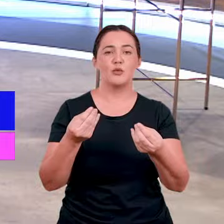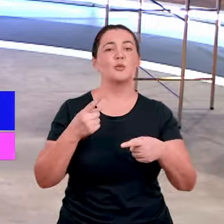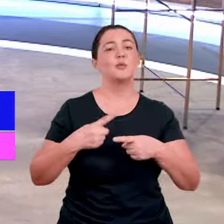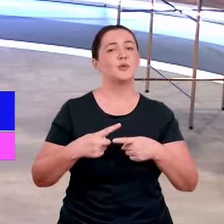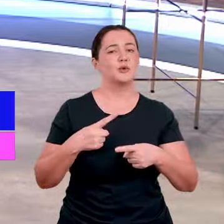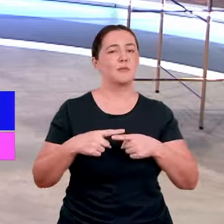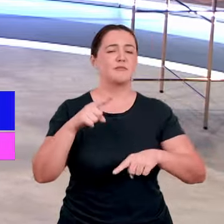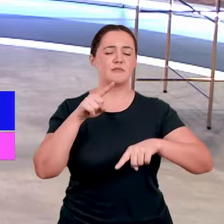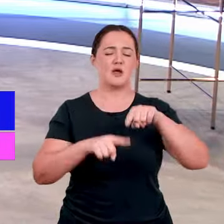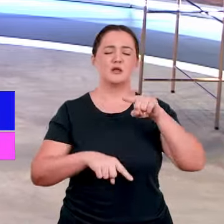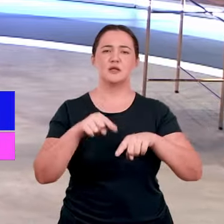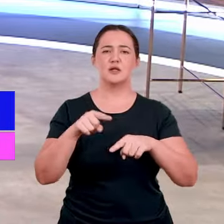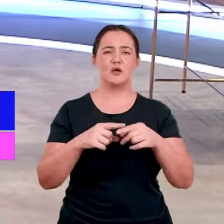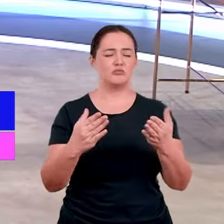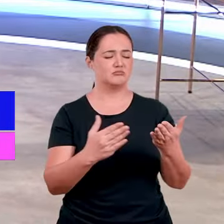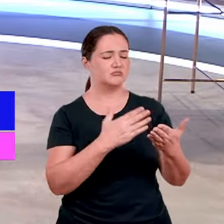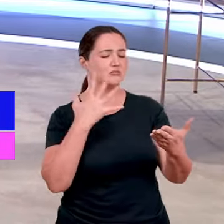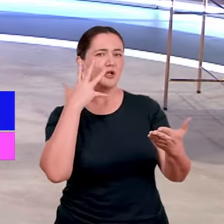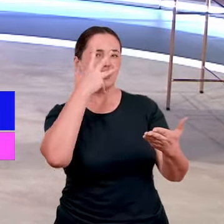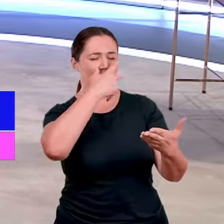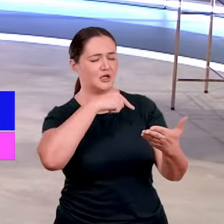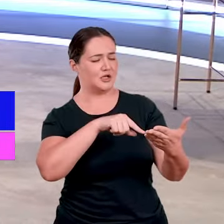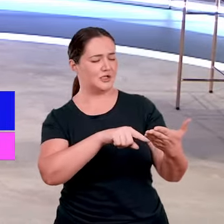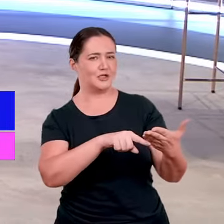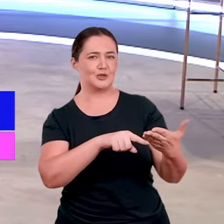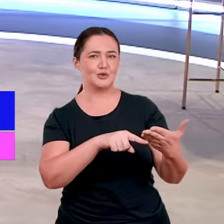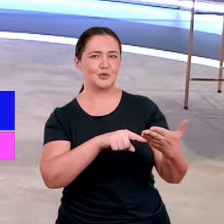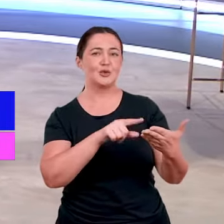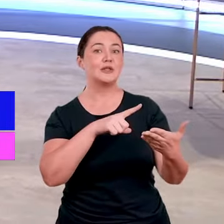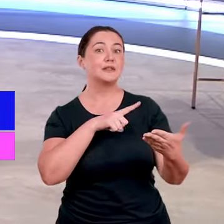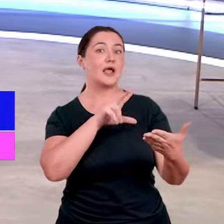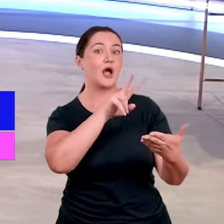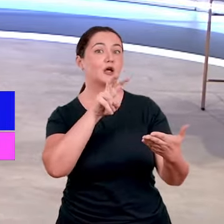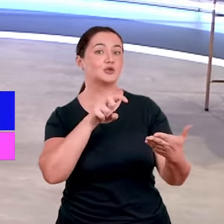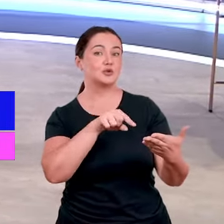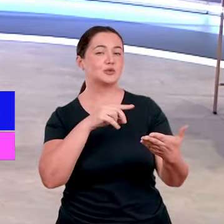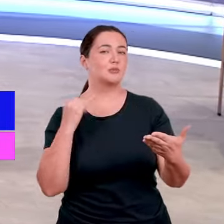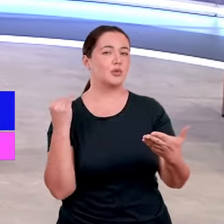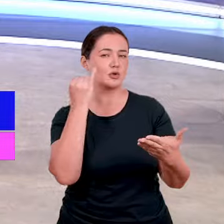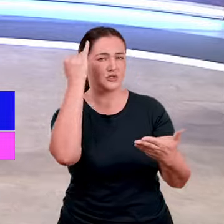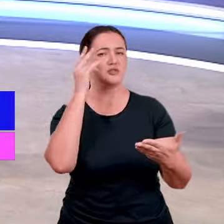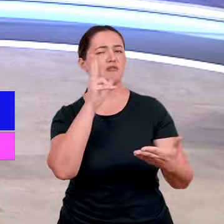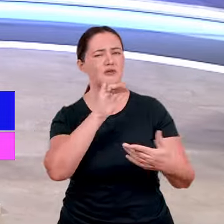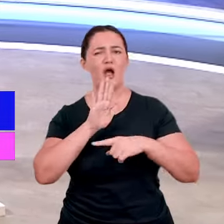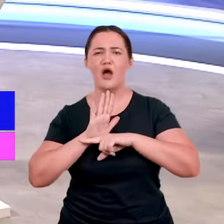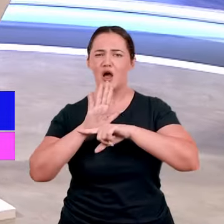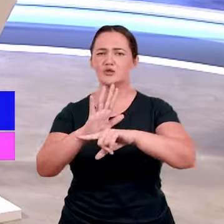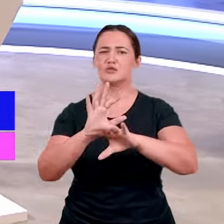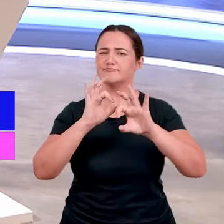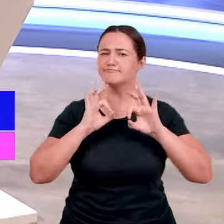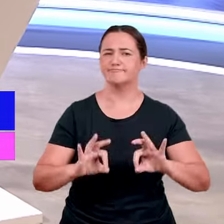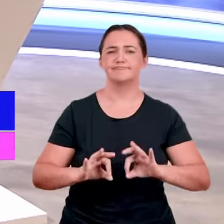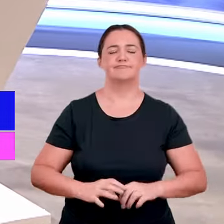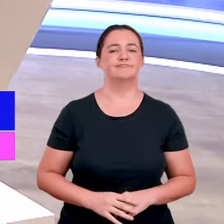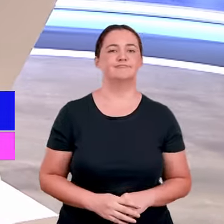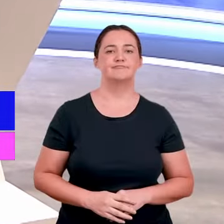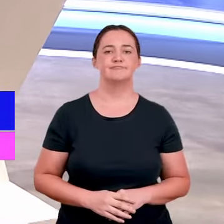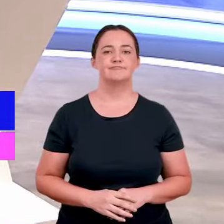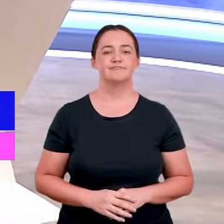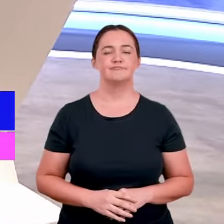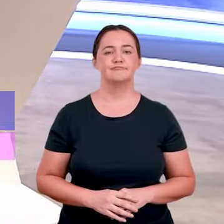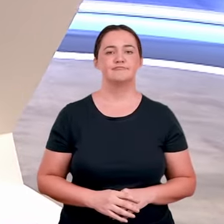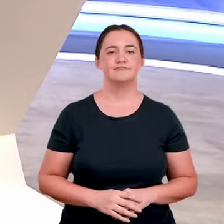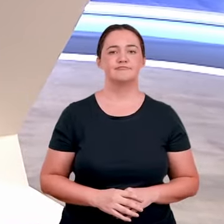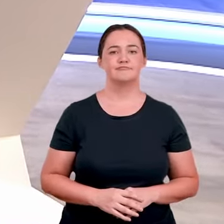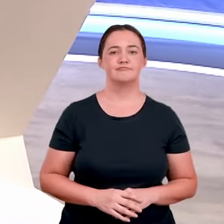porque esse material, ele está, olha, espetacular, vai te ajudar bastante, eu tenho certeza. Deixa eu te mostrar